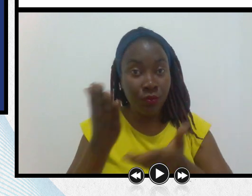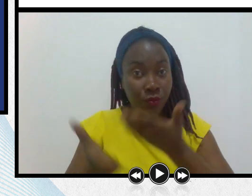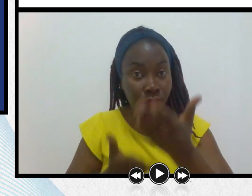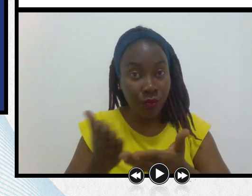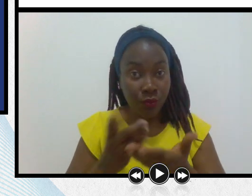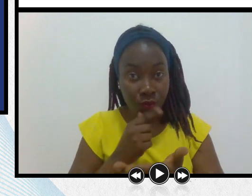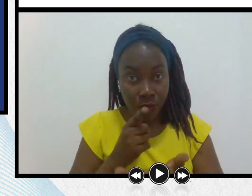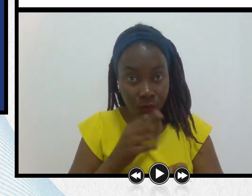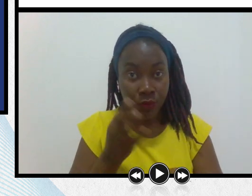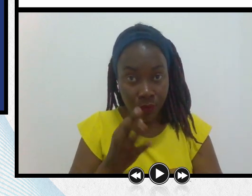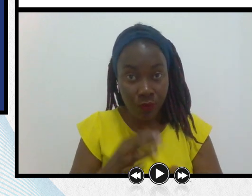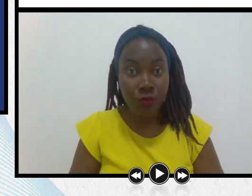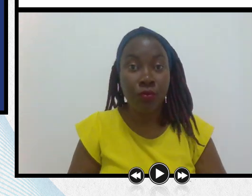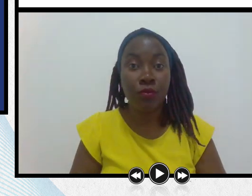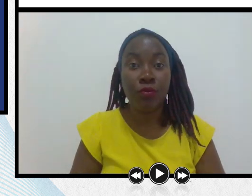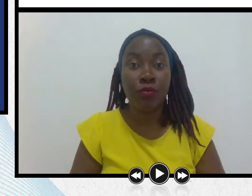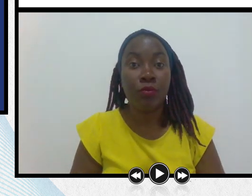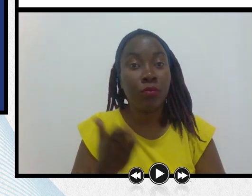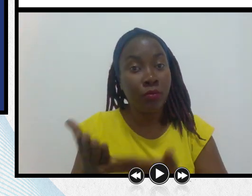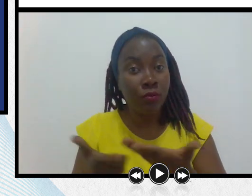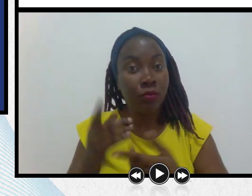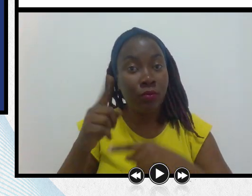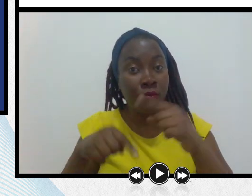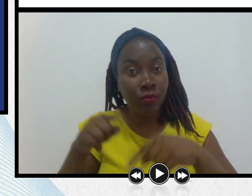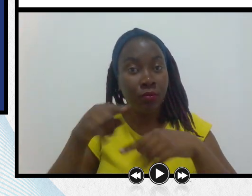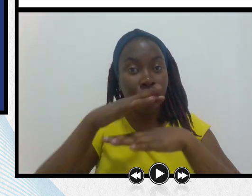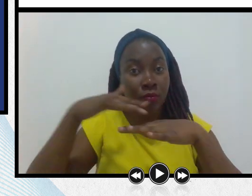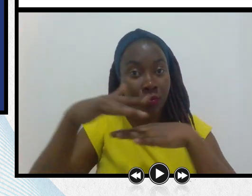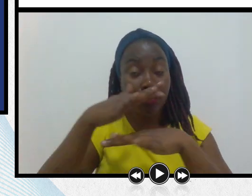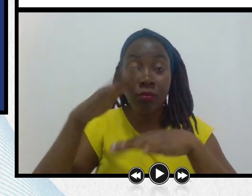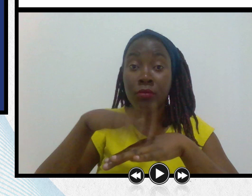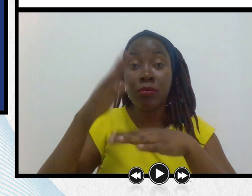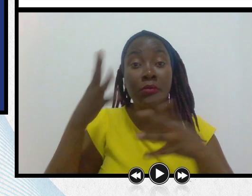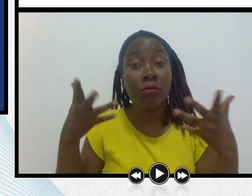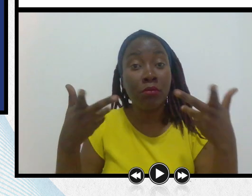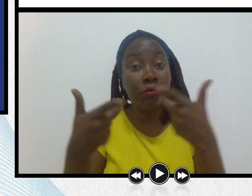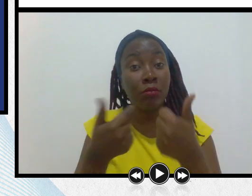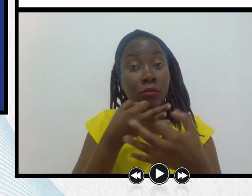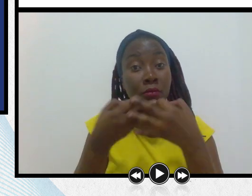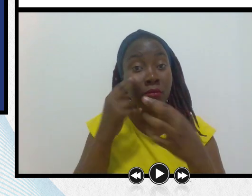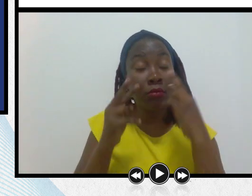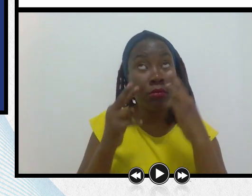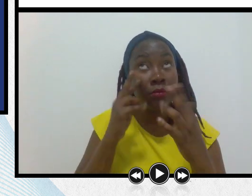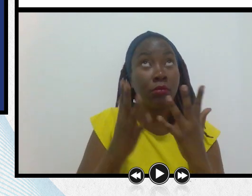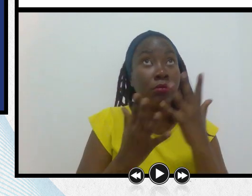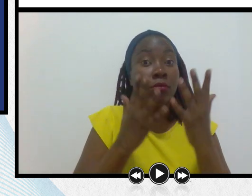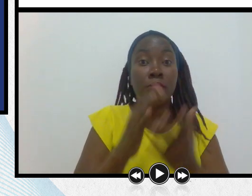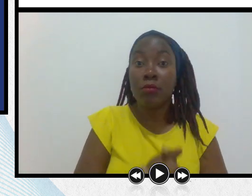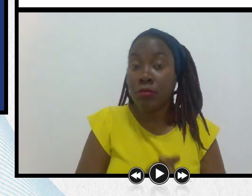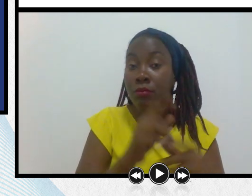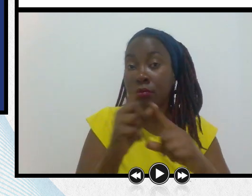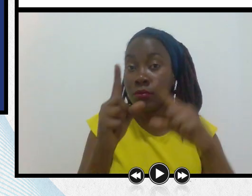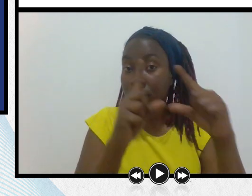de água, né, ou tratamento de efluentes, que são mais eficientes do ponto de vista